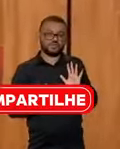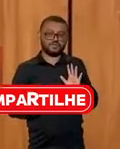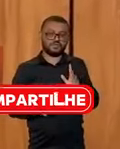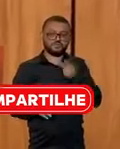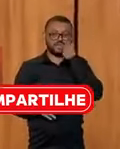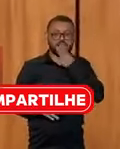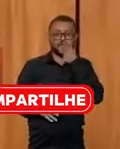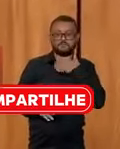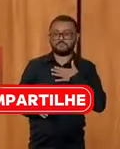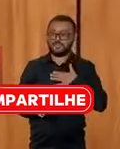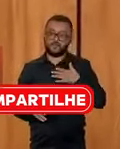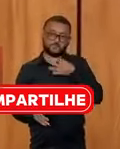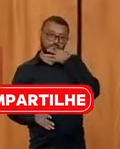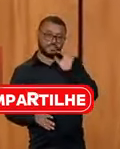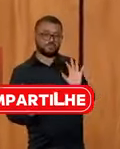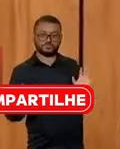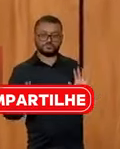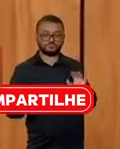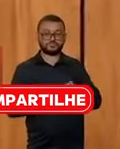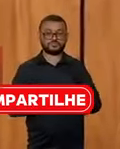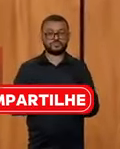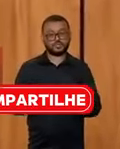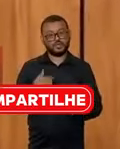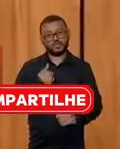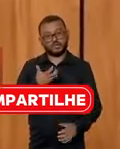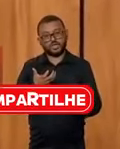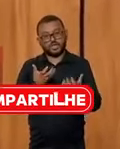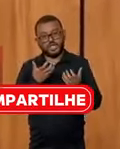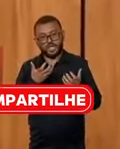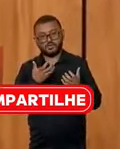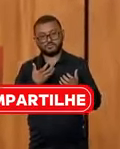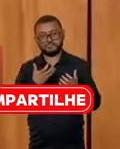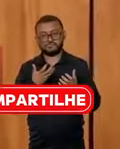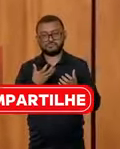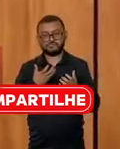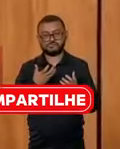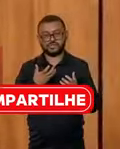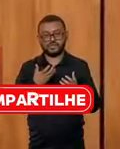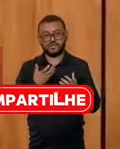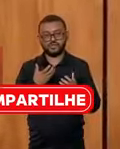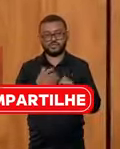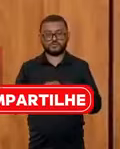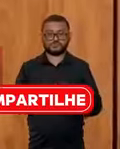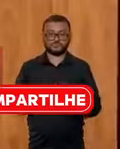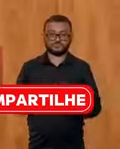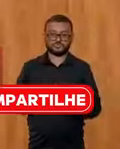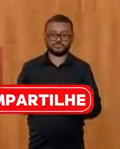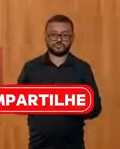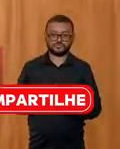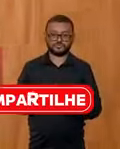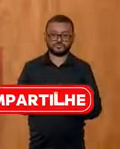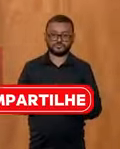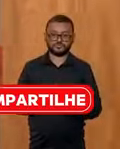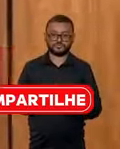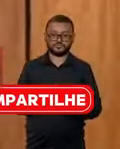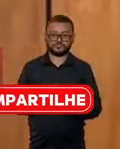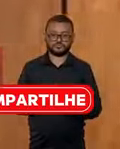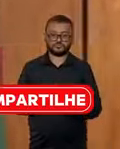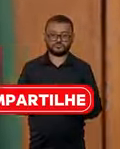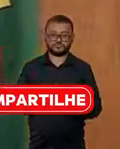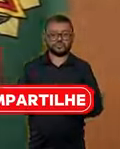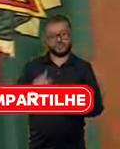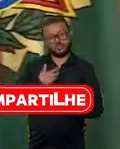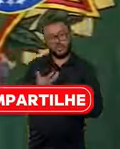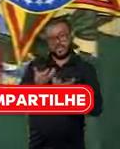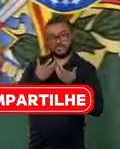querendo fazer interferência. Eu só espero que antes que a natureza,